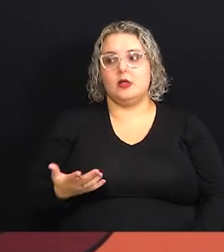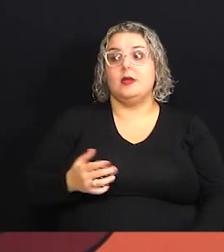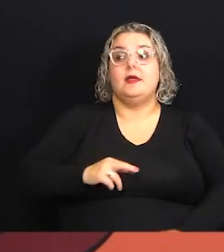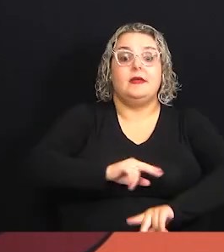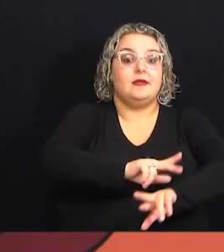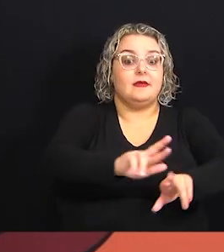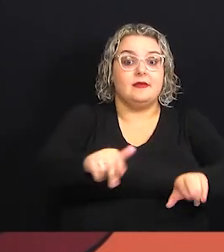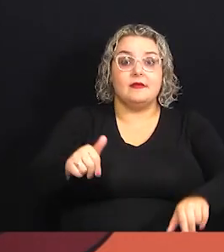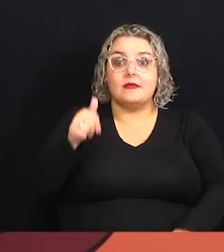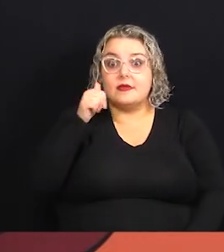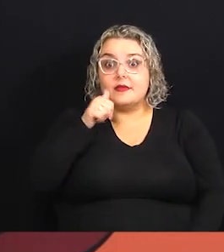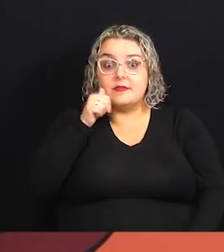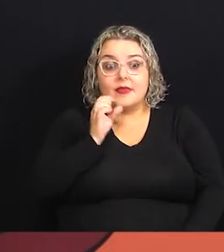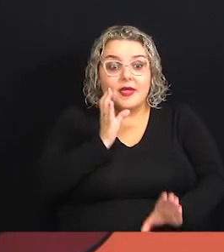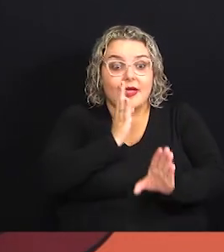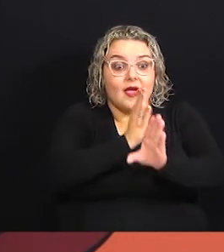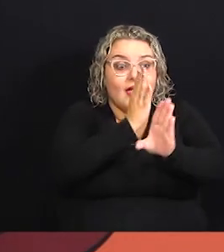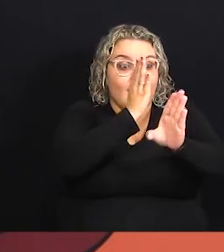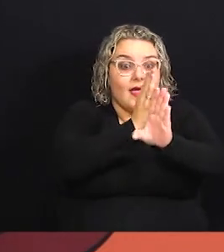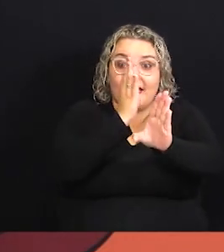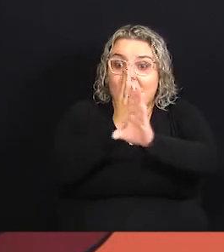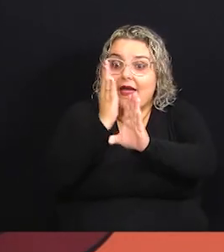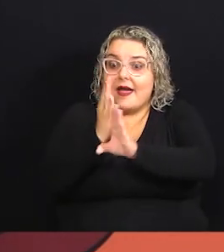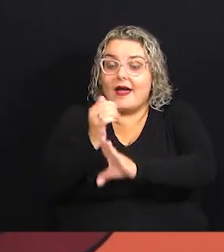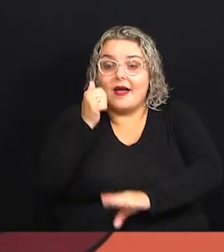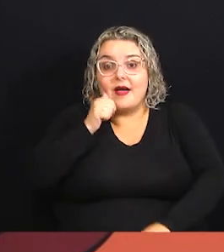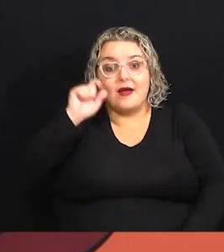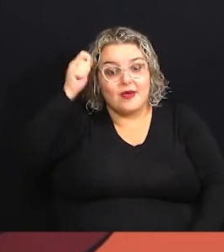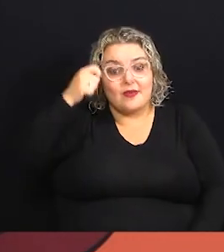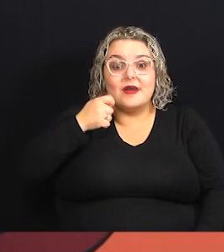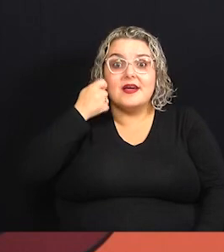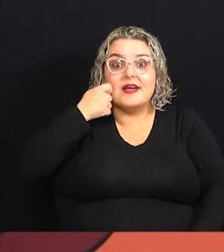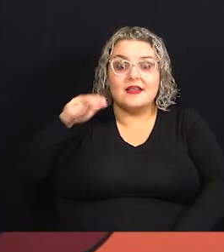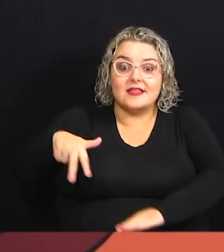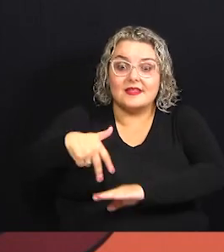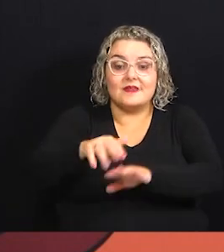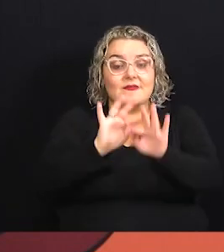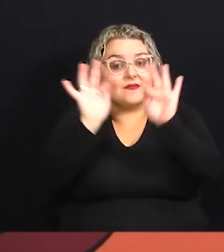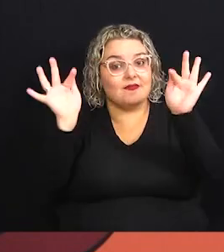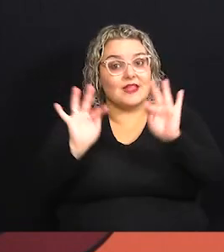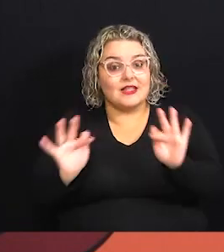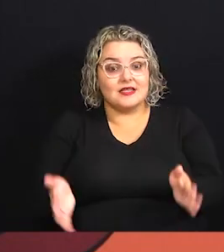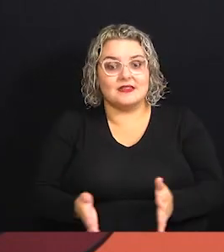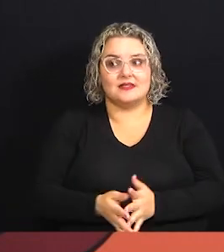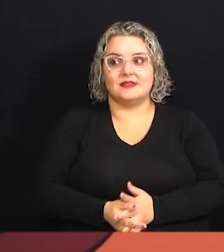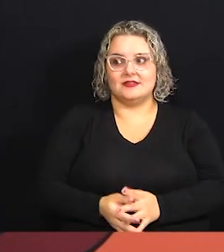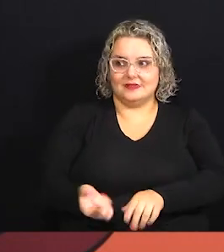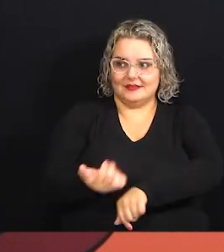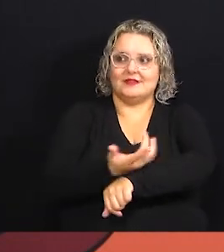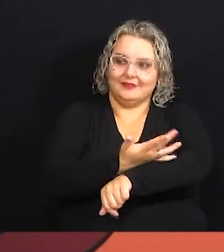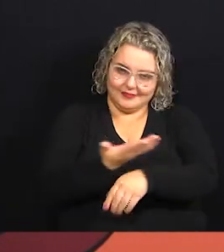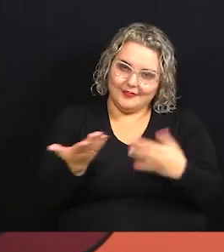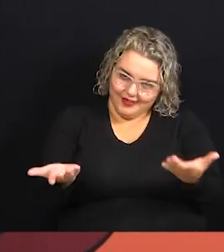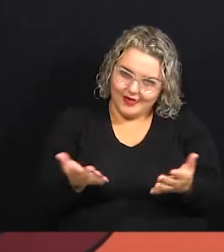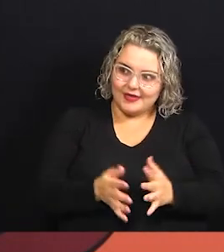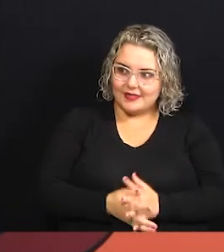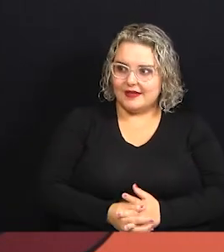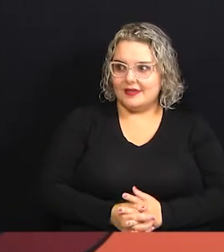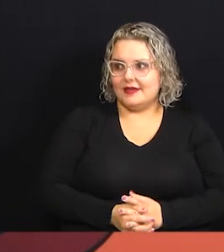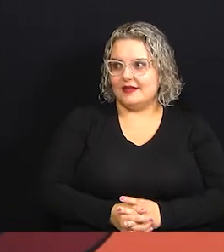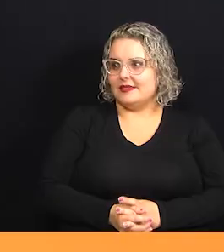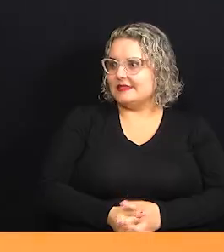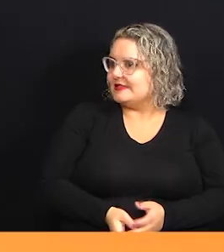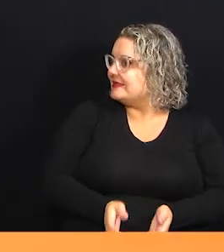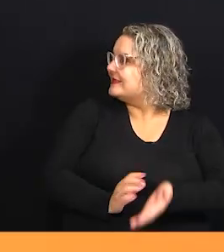várias meninas se identificando, né, com a atriz, né, super feliz. É emocionante, não